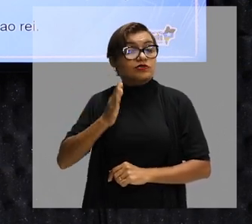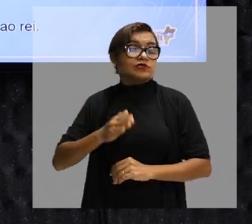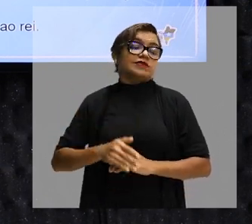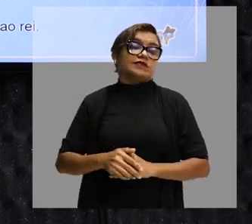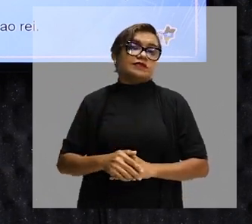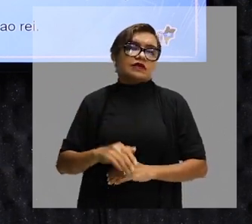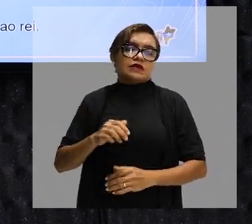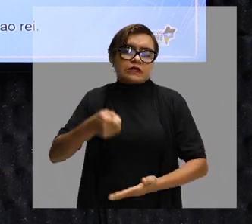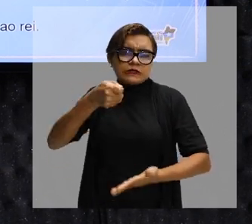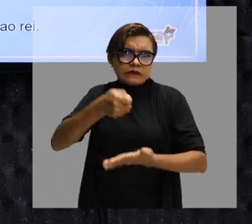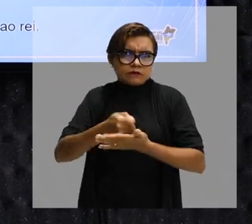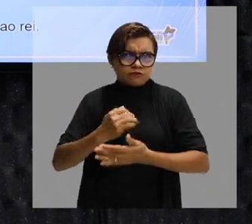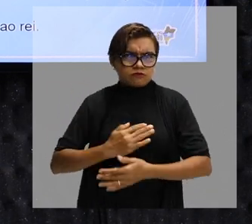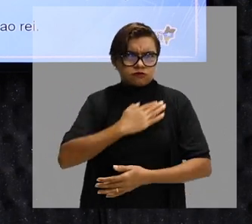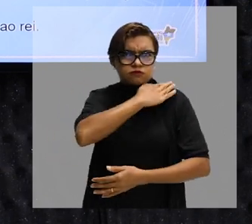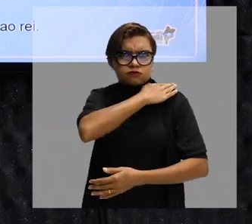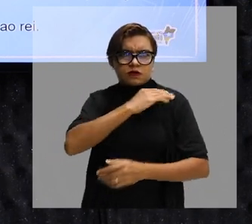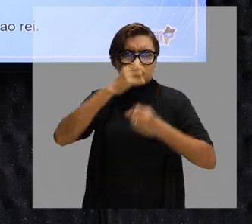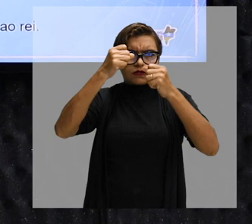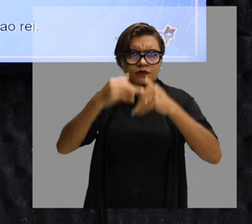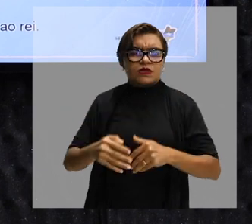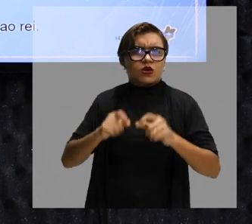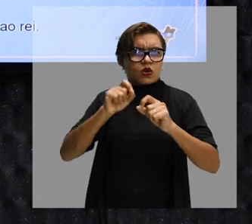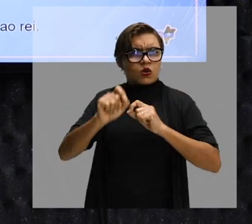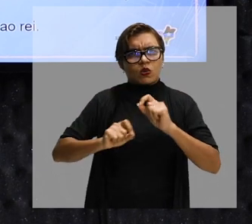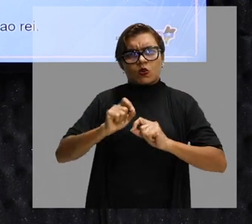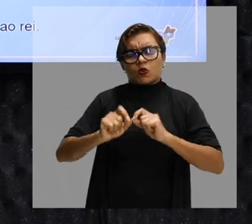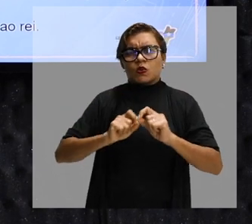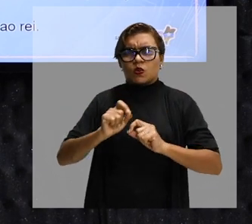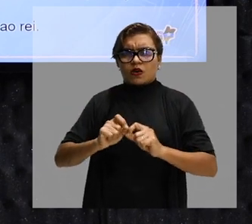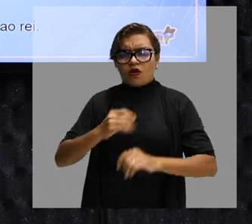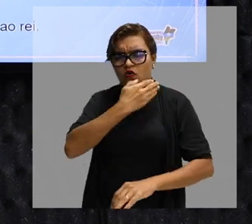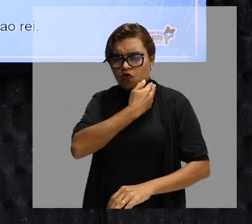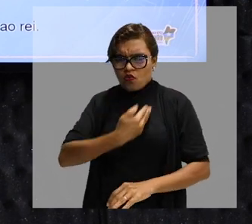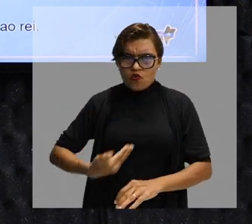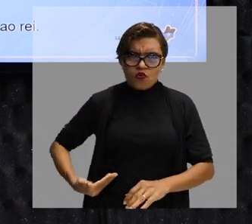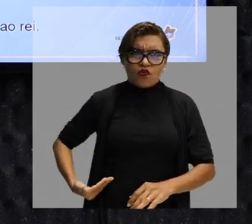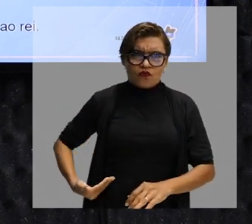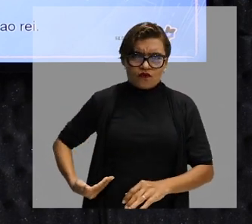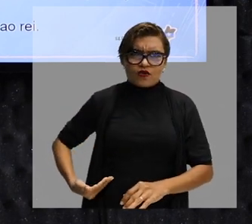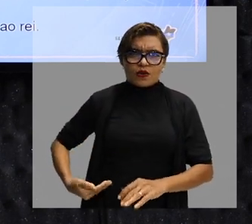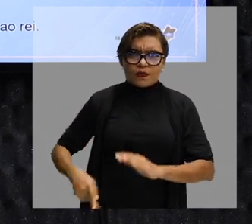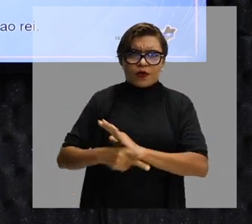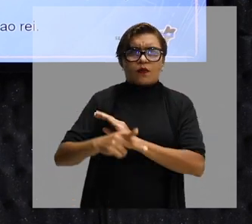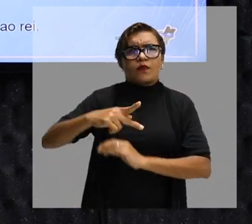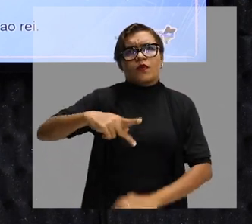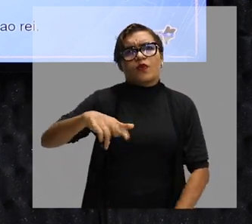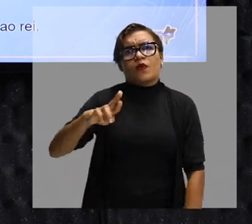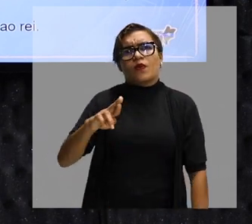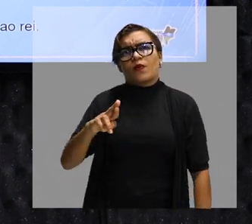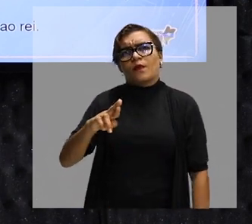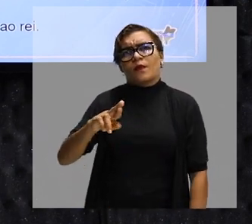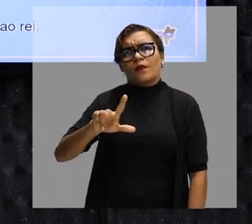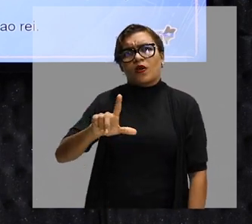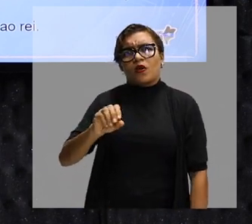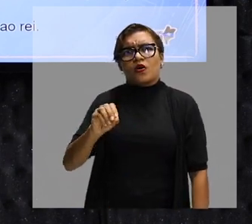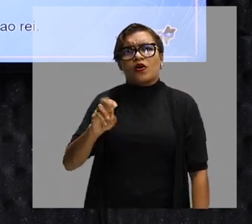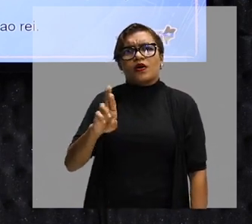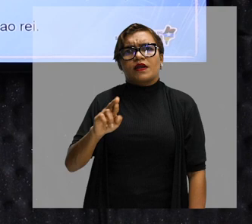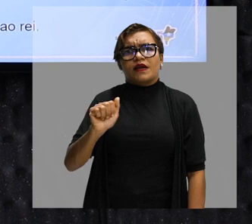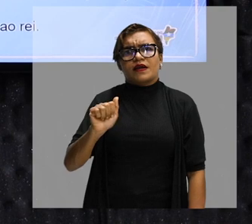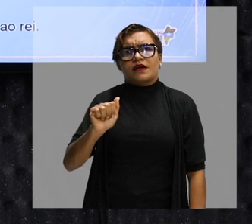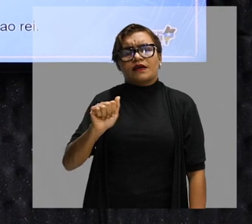a ditadura do proletariado, a instauração do governo do proletariado, o Estado sendo composto